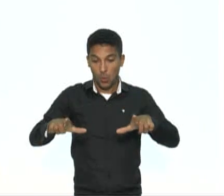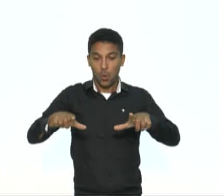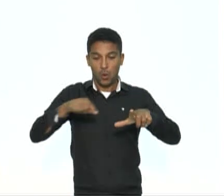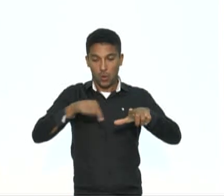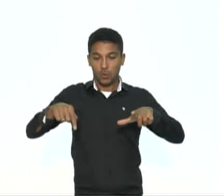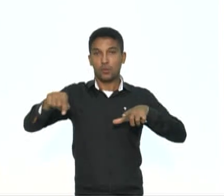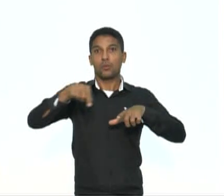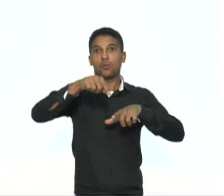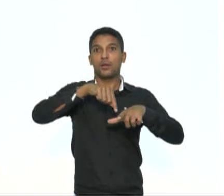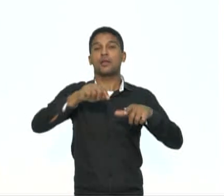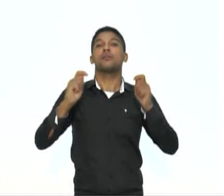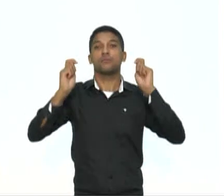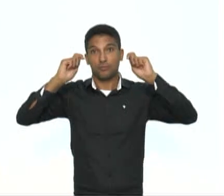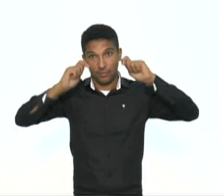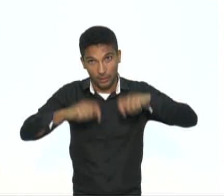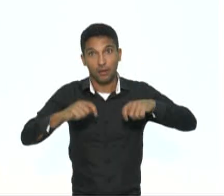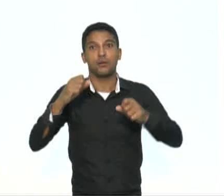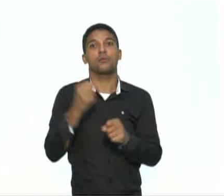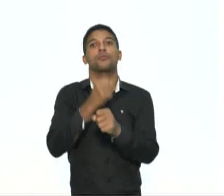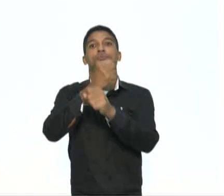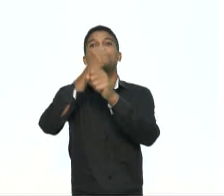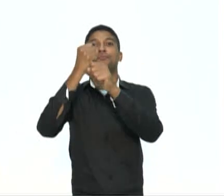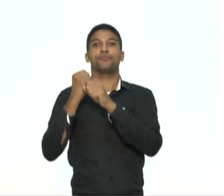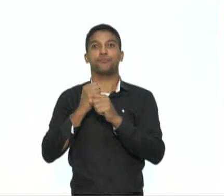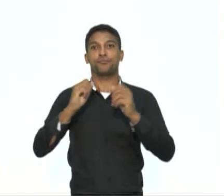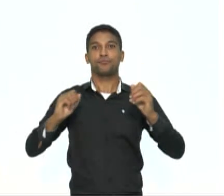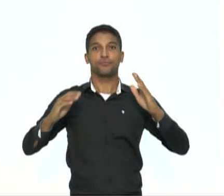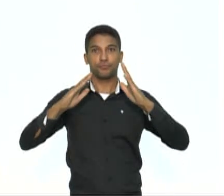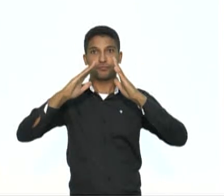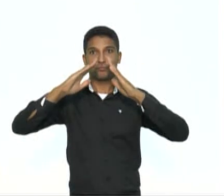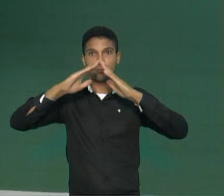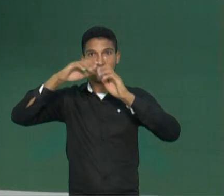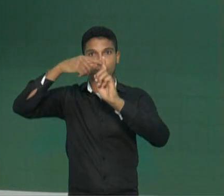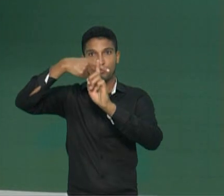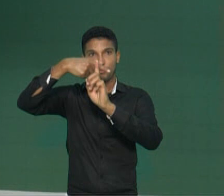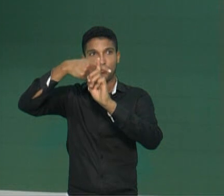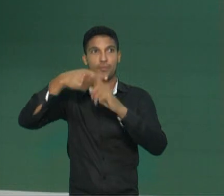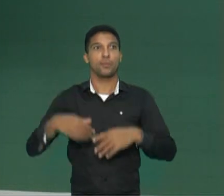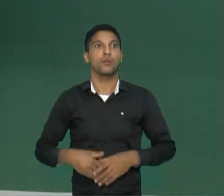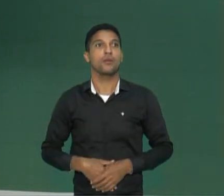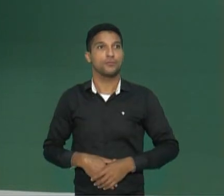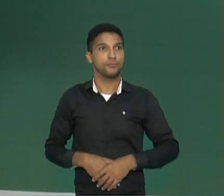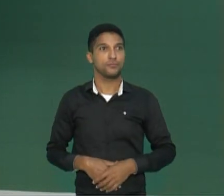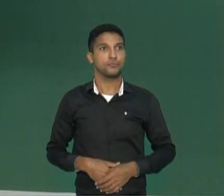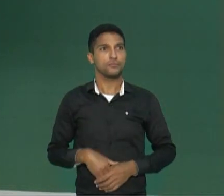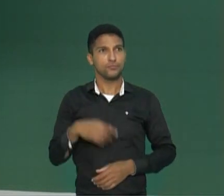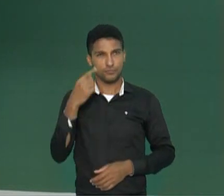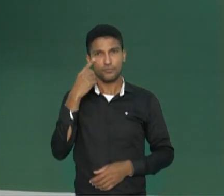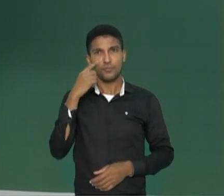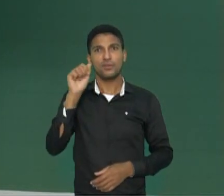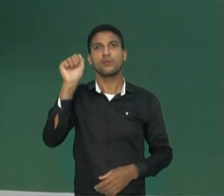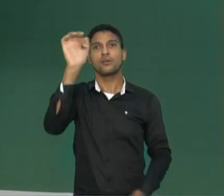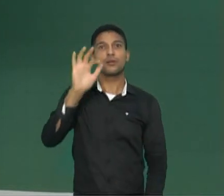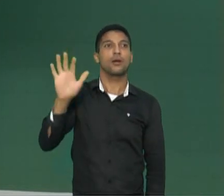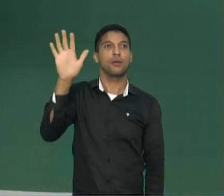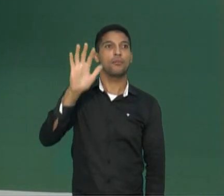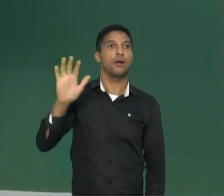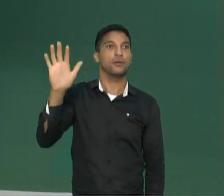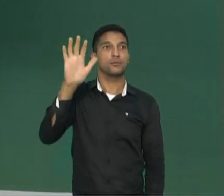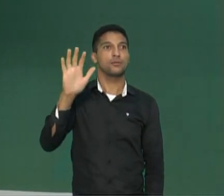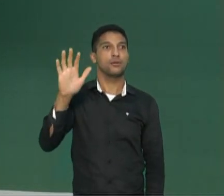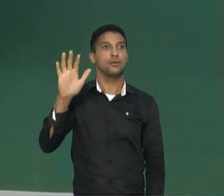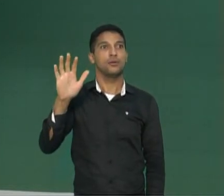Então a gente vem aqui, o culto tá aos ícones. Iconoclastia, pessoal. Não é bem o que a gente está falando de ícone, mas se você prestar atenção, né,